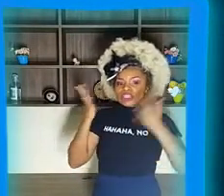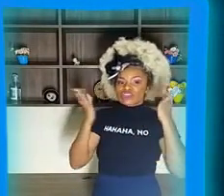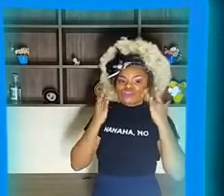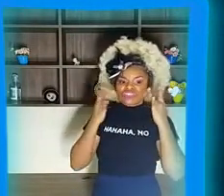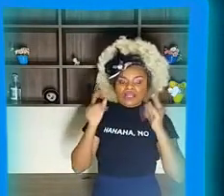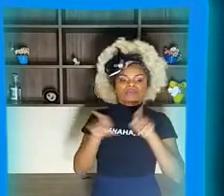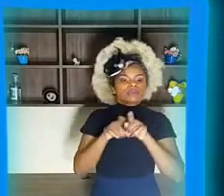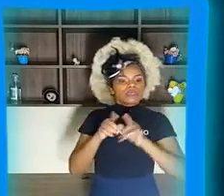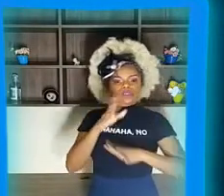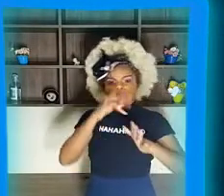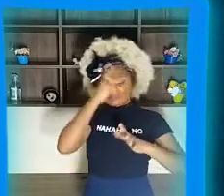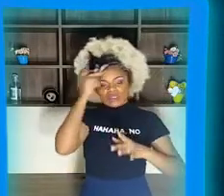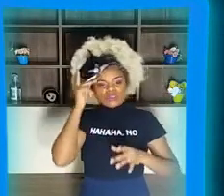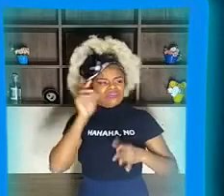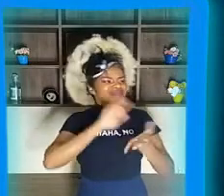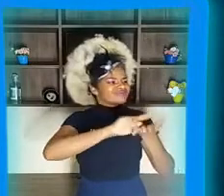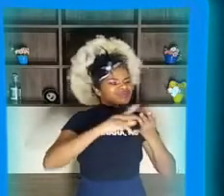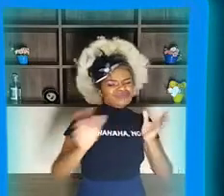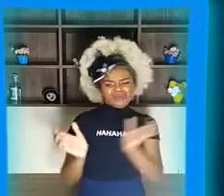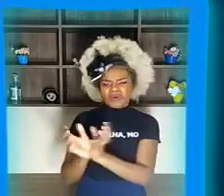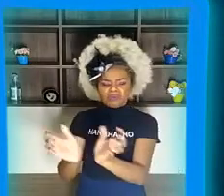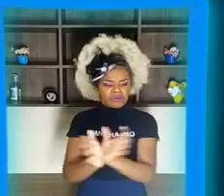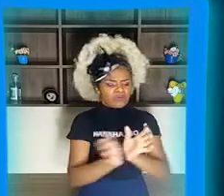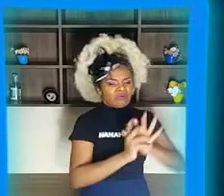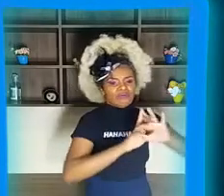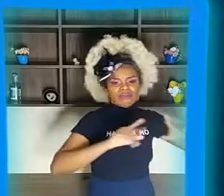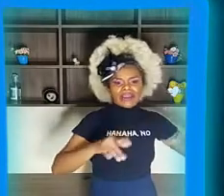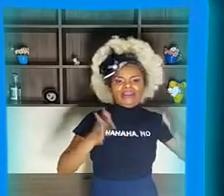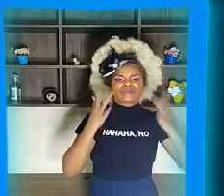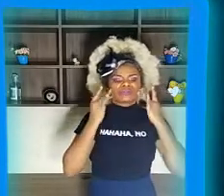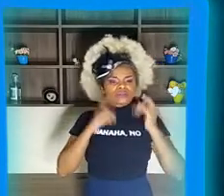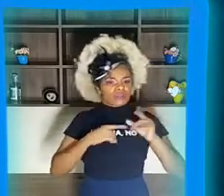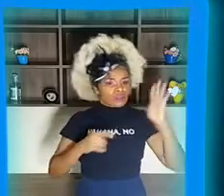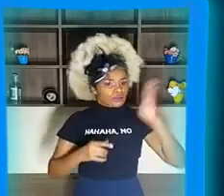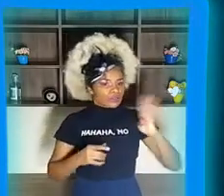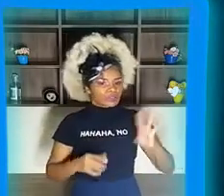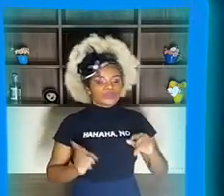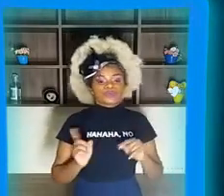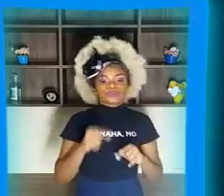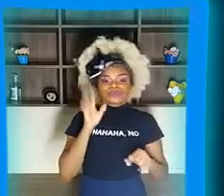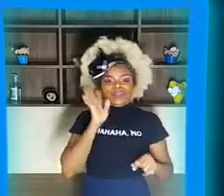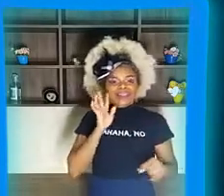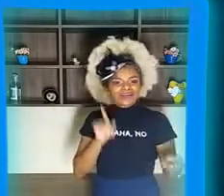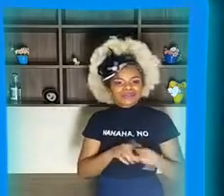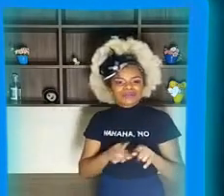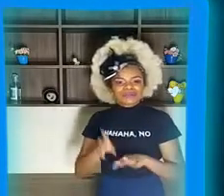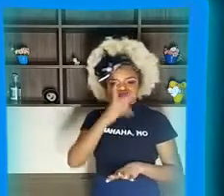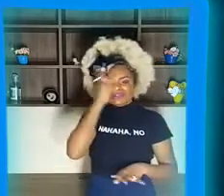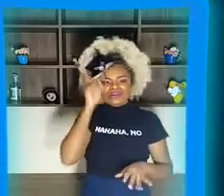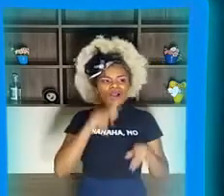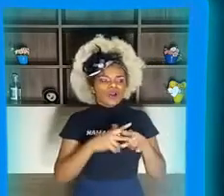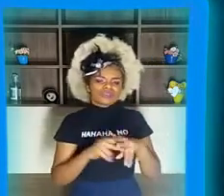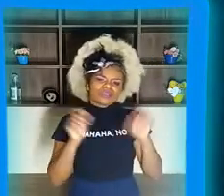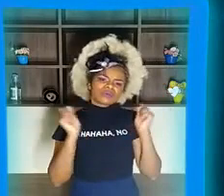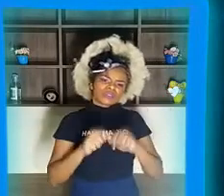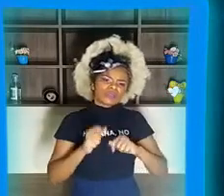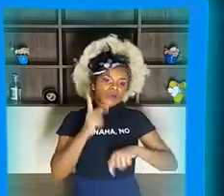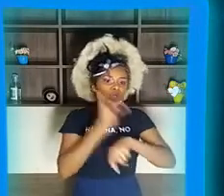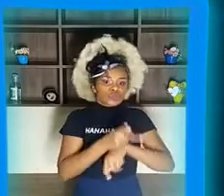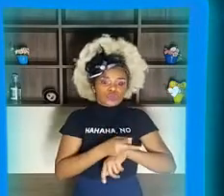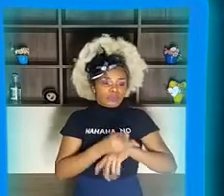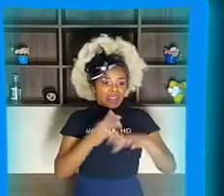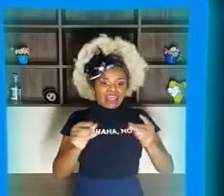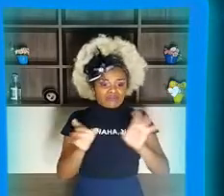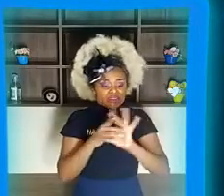galera de teatros, tantos e tantos grupos de teatro que tem por esse Brasil. Não, e o legal com o pessoal da oficina, dá pra gente fazer uma super live com vocês,